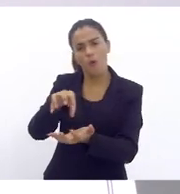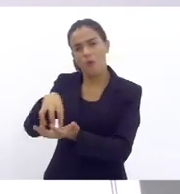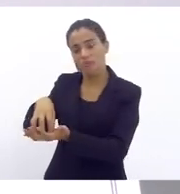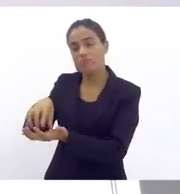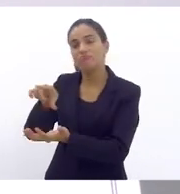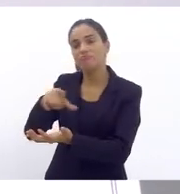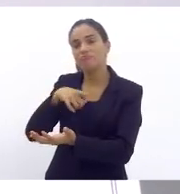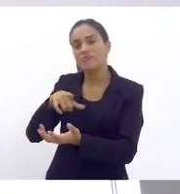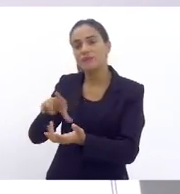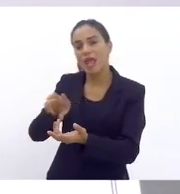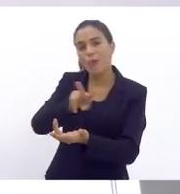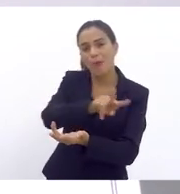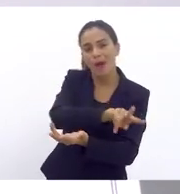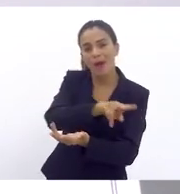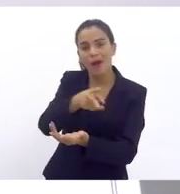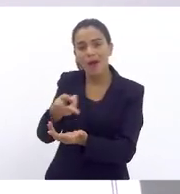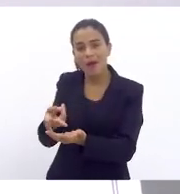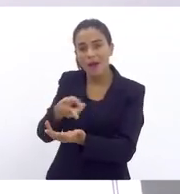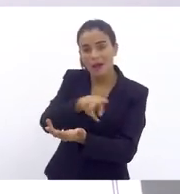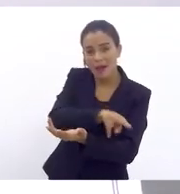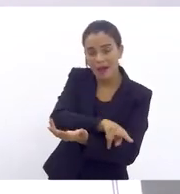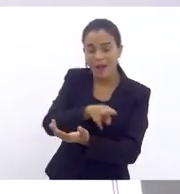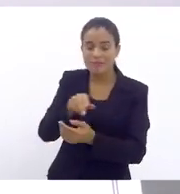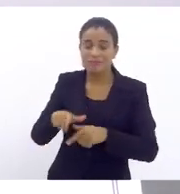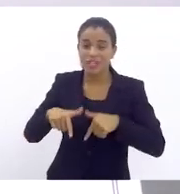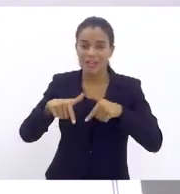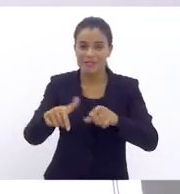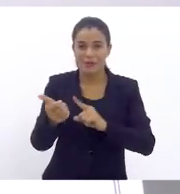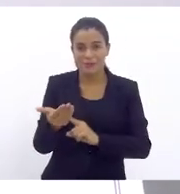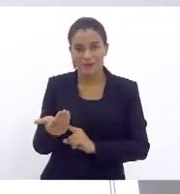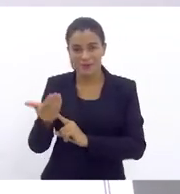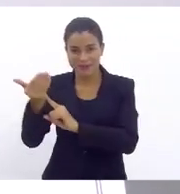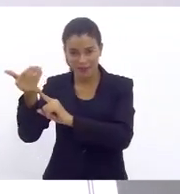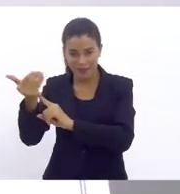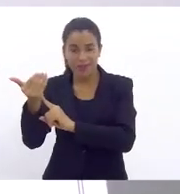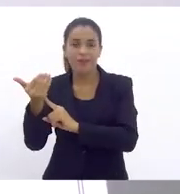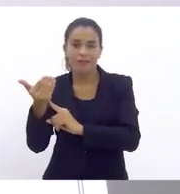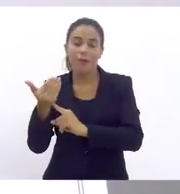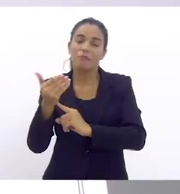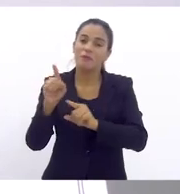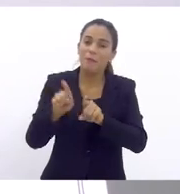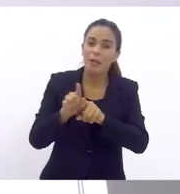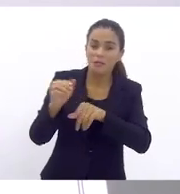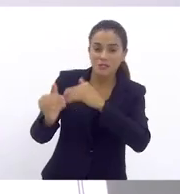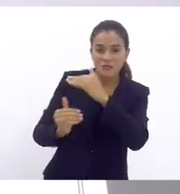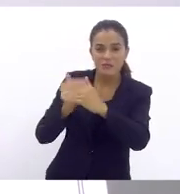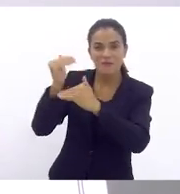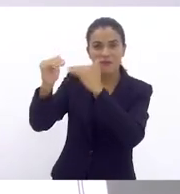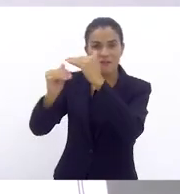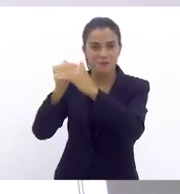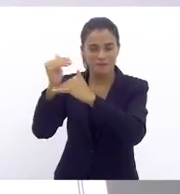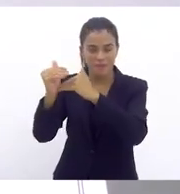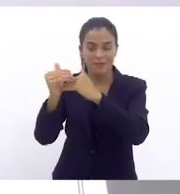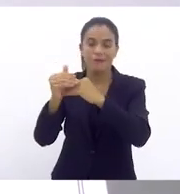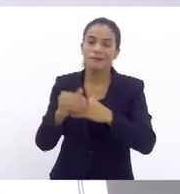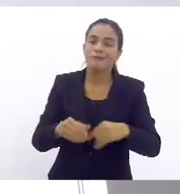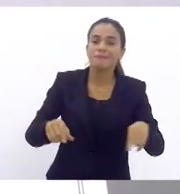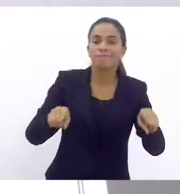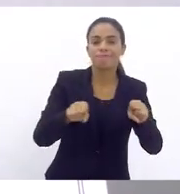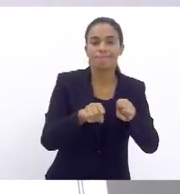algumas transversalidades seja de inovação tecnológica e vai ao encontro do desenvolvimento do complexo e também